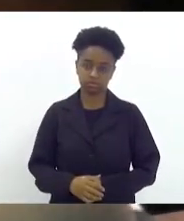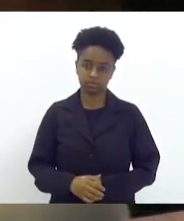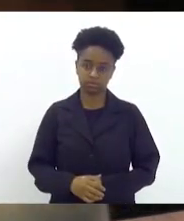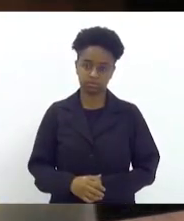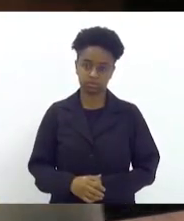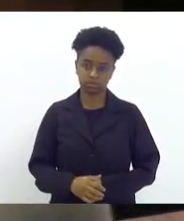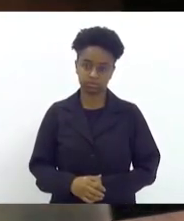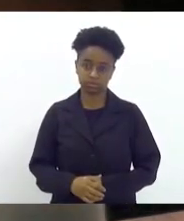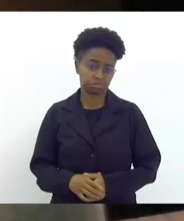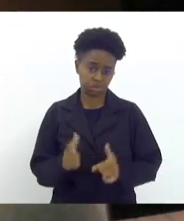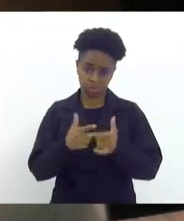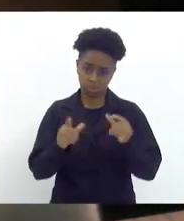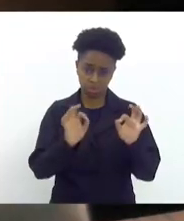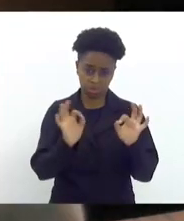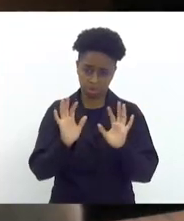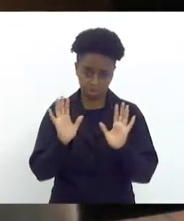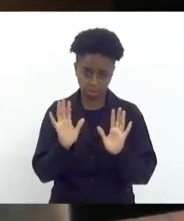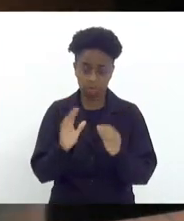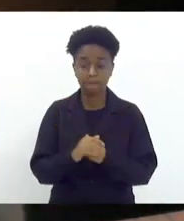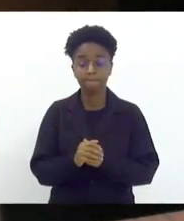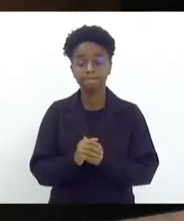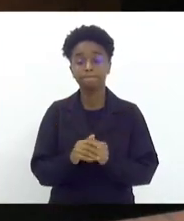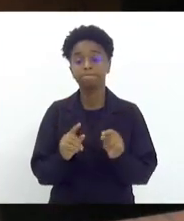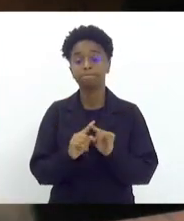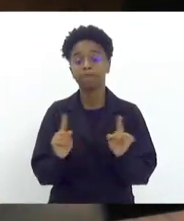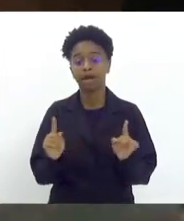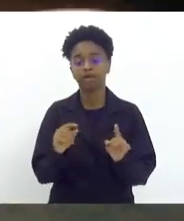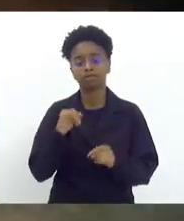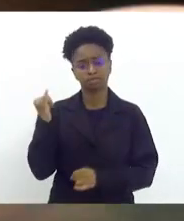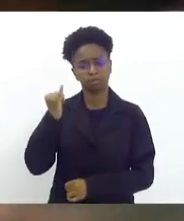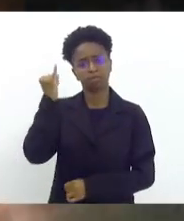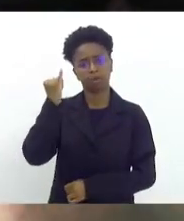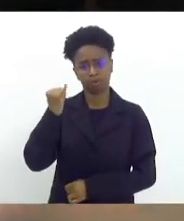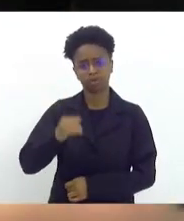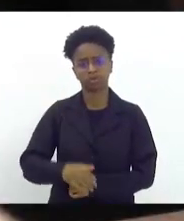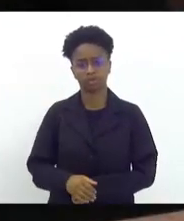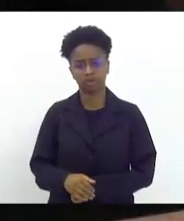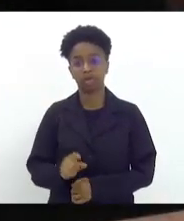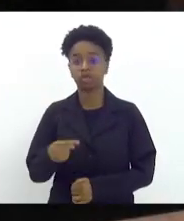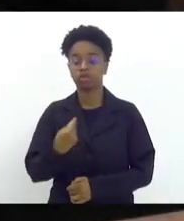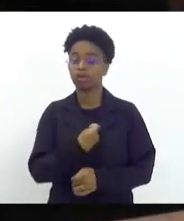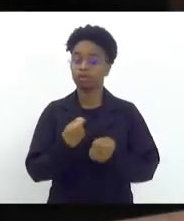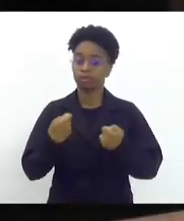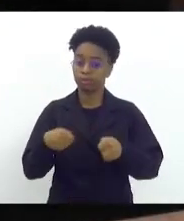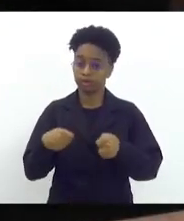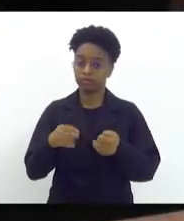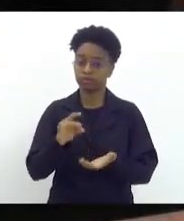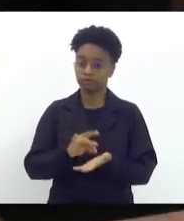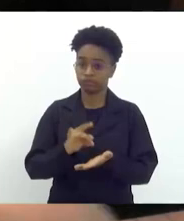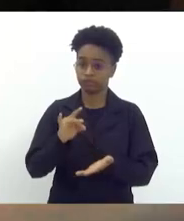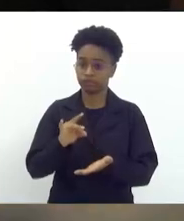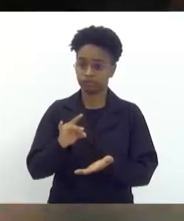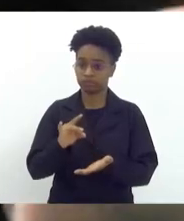sem problema nenhum mas é de grande relevância a gente precisa de fato